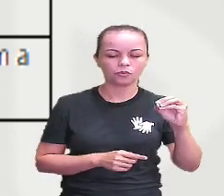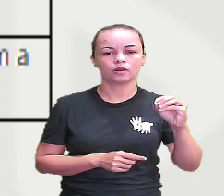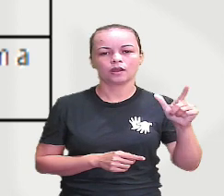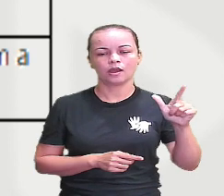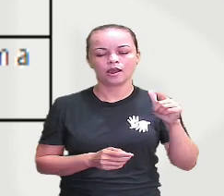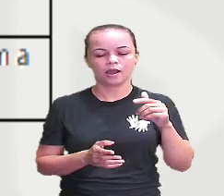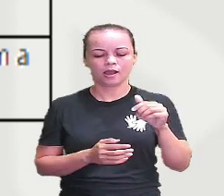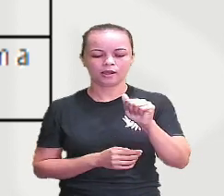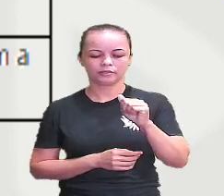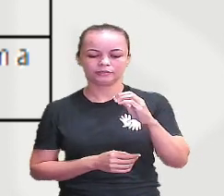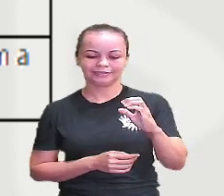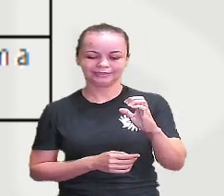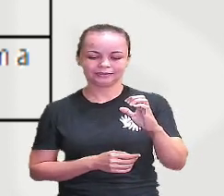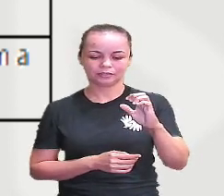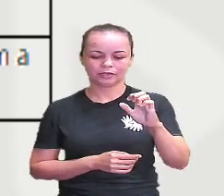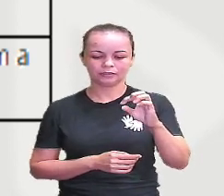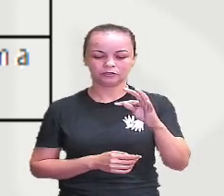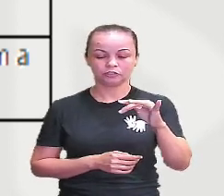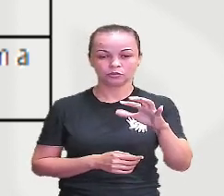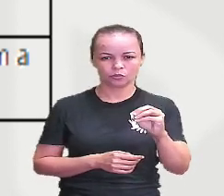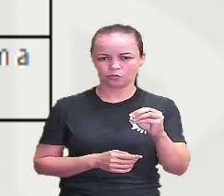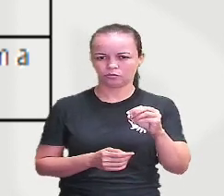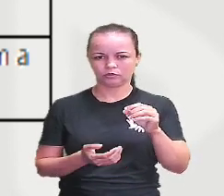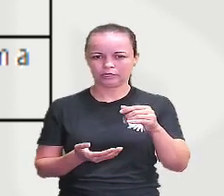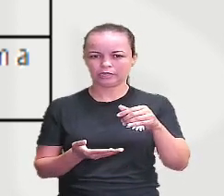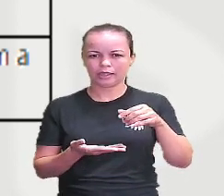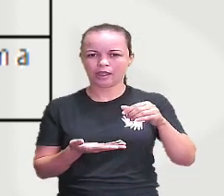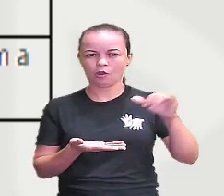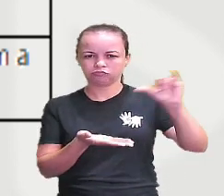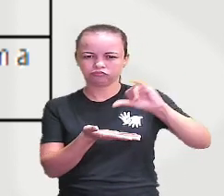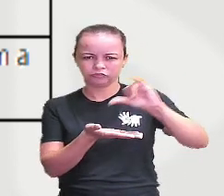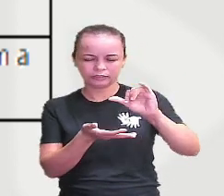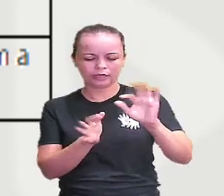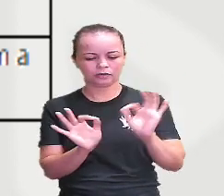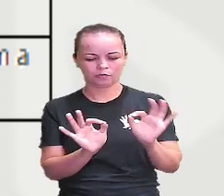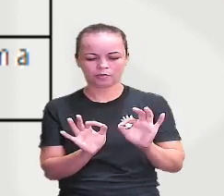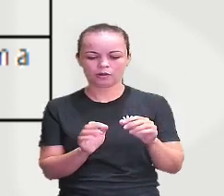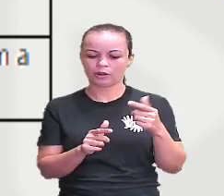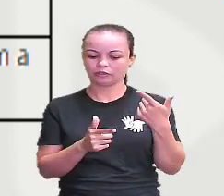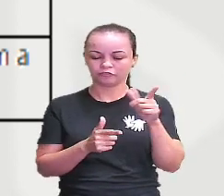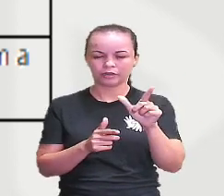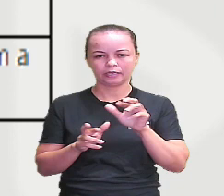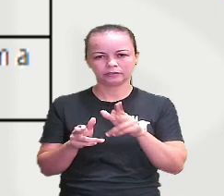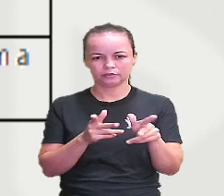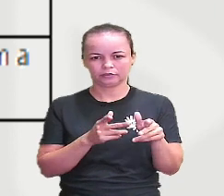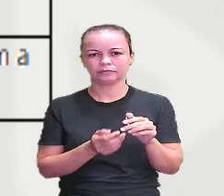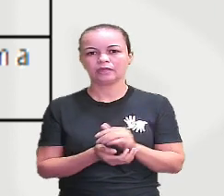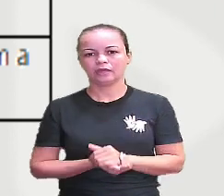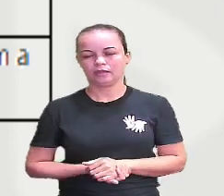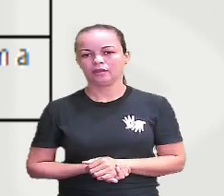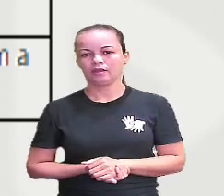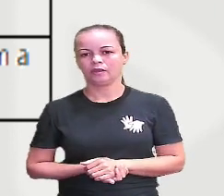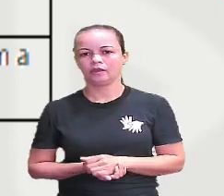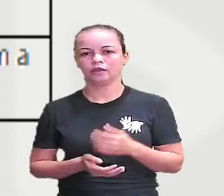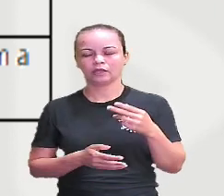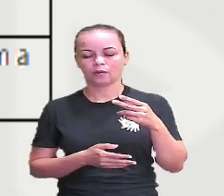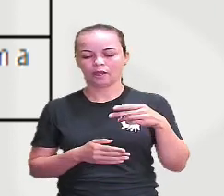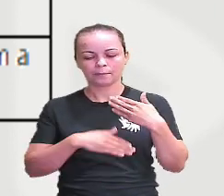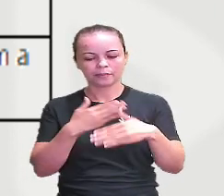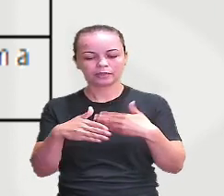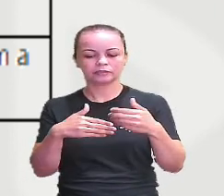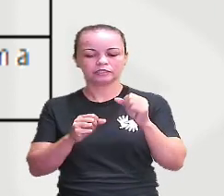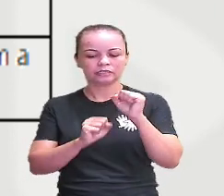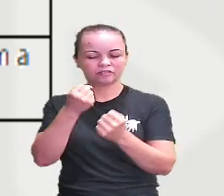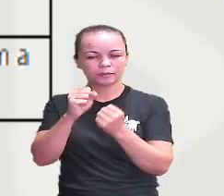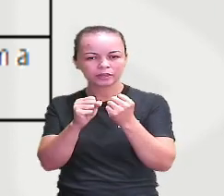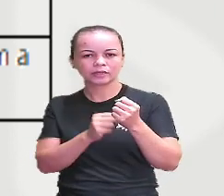ácido acético ali que você conhece como vinagre, tá? Bactérias, né? Fabricação de vinagre a partir do vinho, tá? Então é um processo que eu